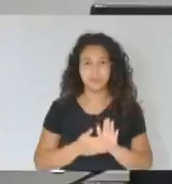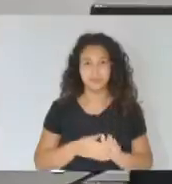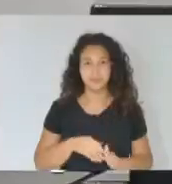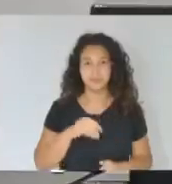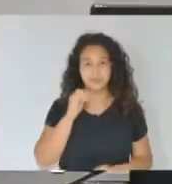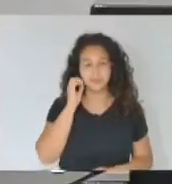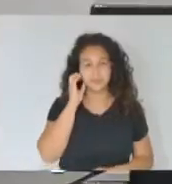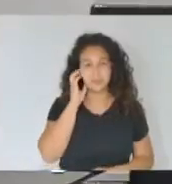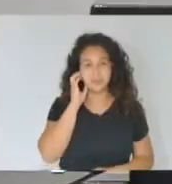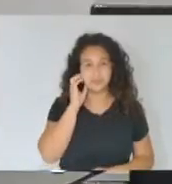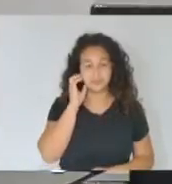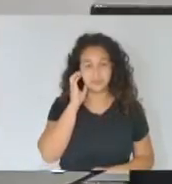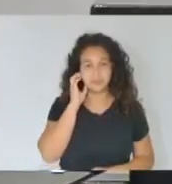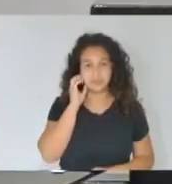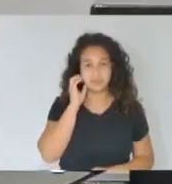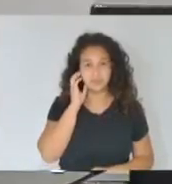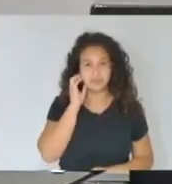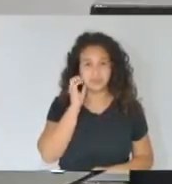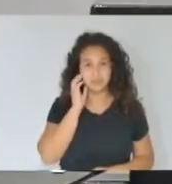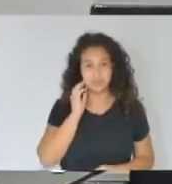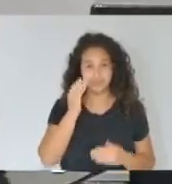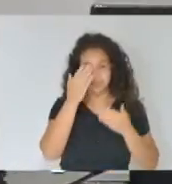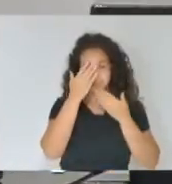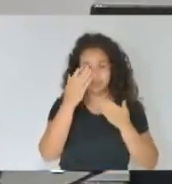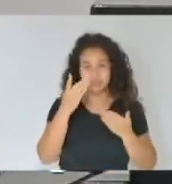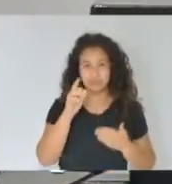Obrigado, deputada Ada,